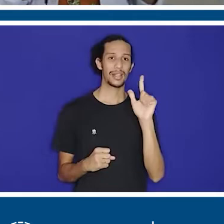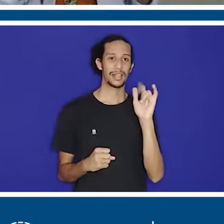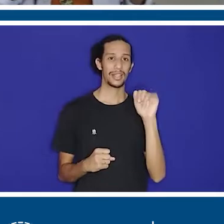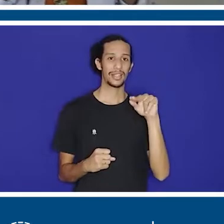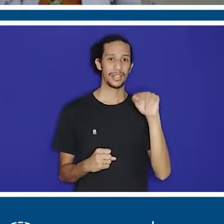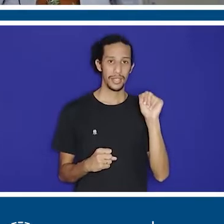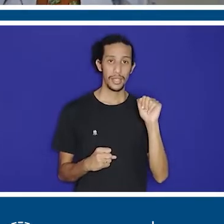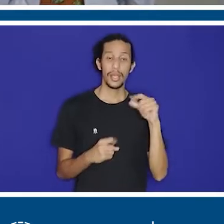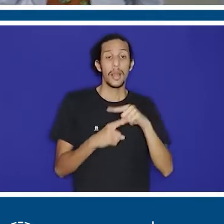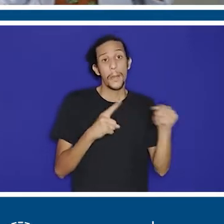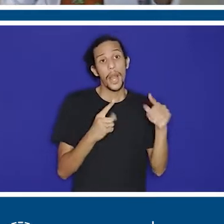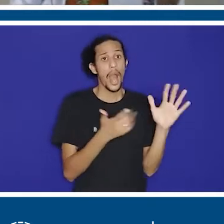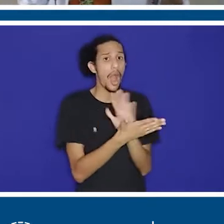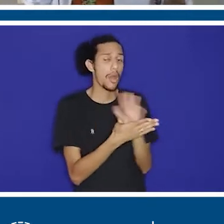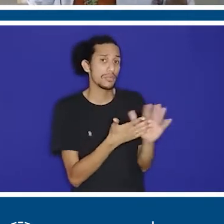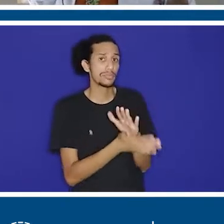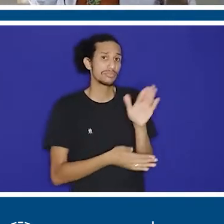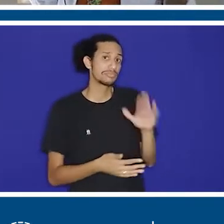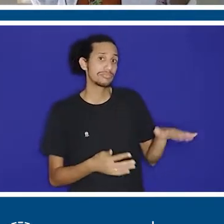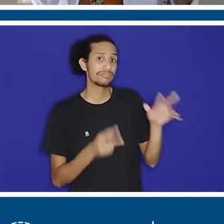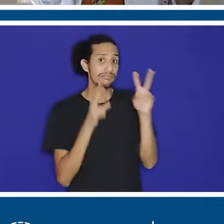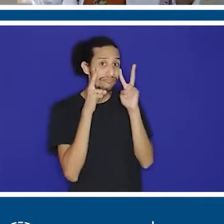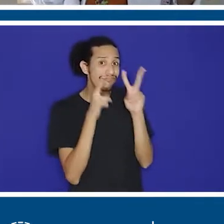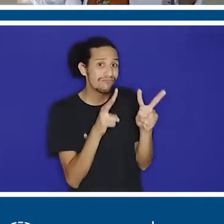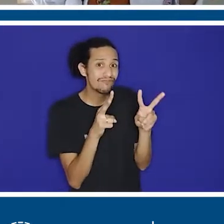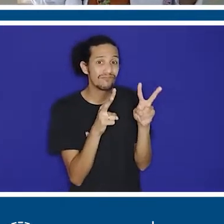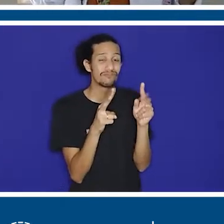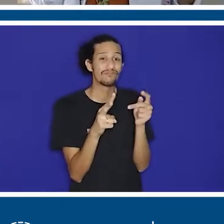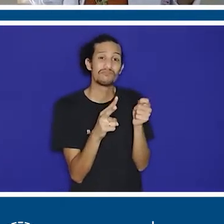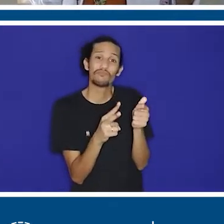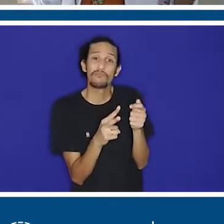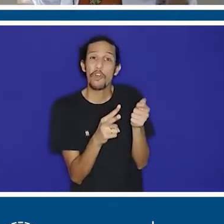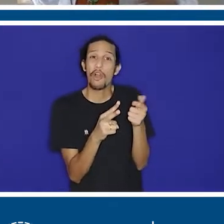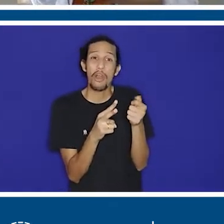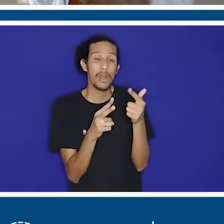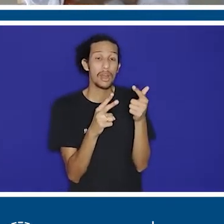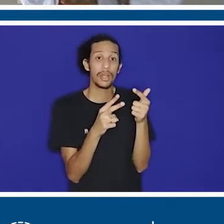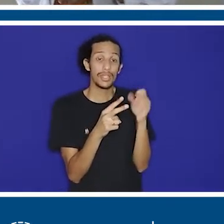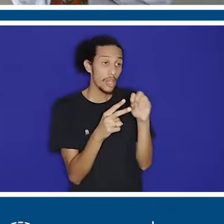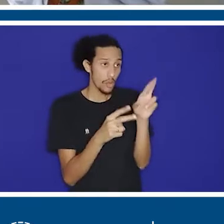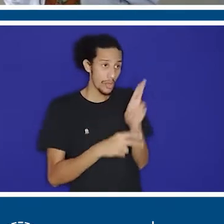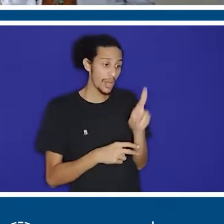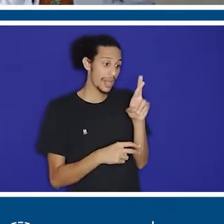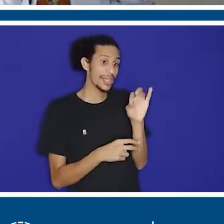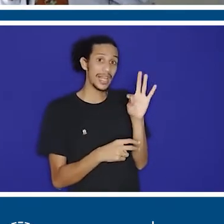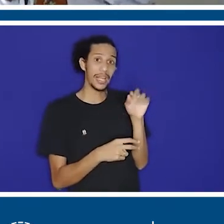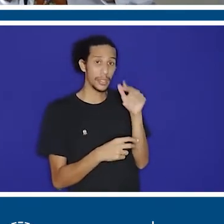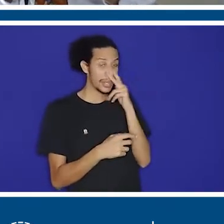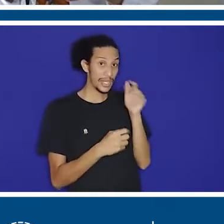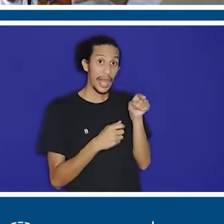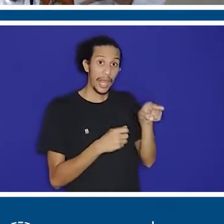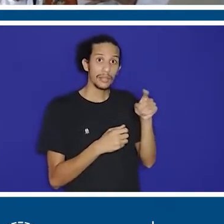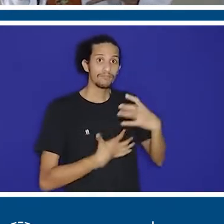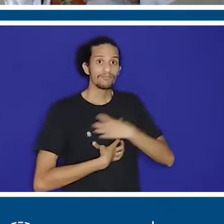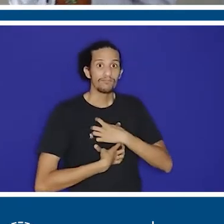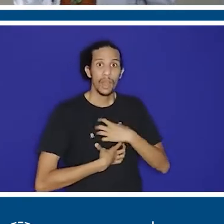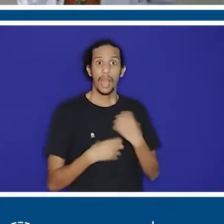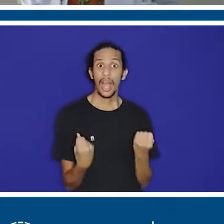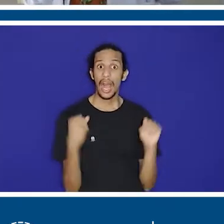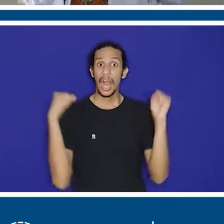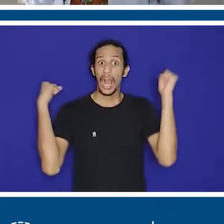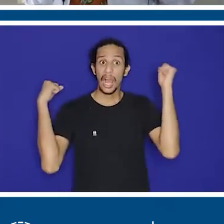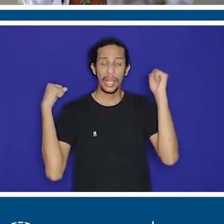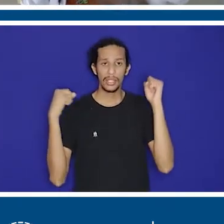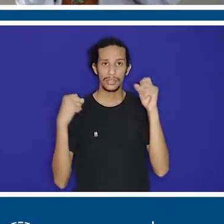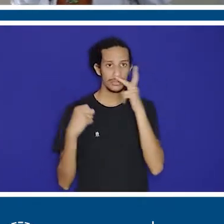tem crianças que têm o déficit de atenção, você vai usar a Ritalina, a criança fica mais agressiva, a